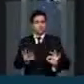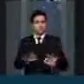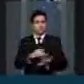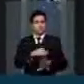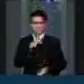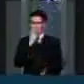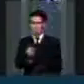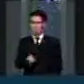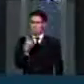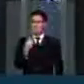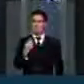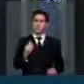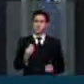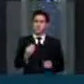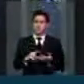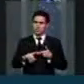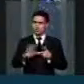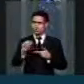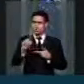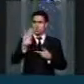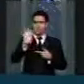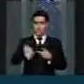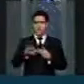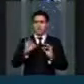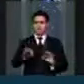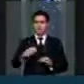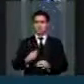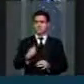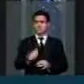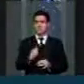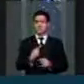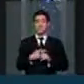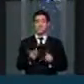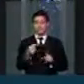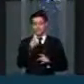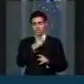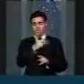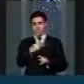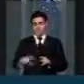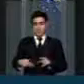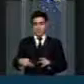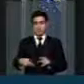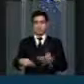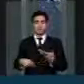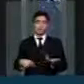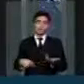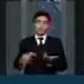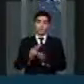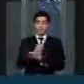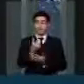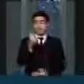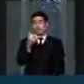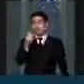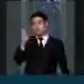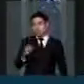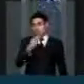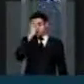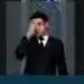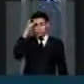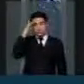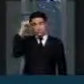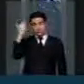estranho que, apesar de tudo funcionar tão bem, nas declarações dos ministros, 6 milhões de pessoas tenham ficado